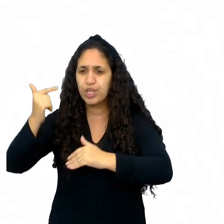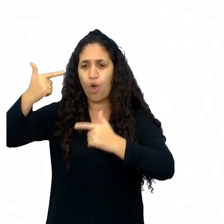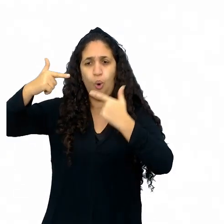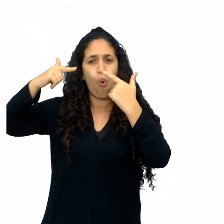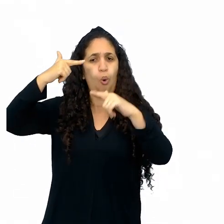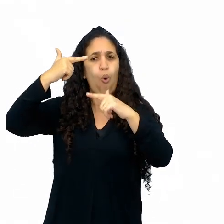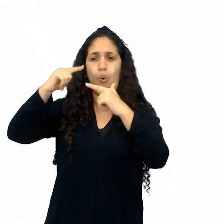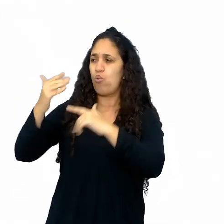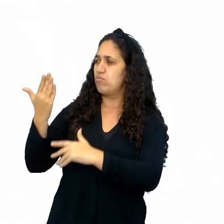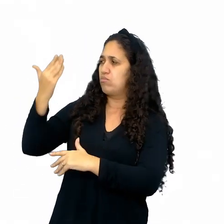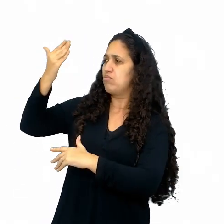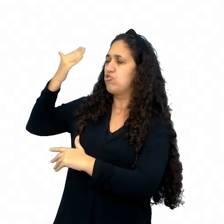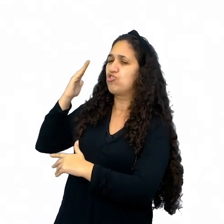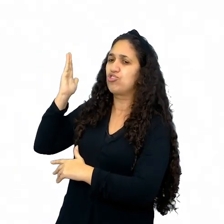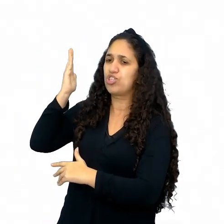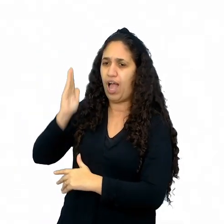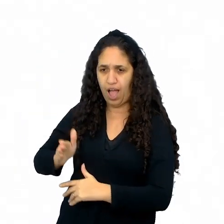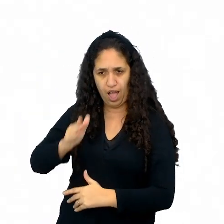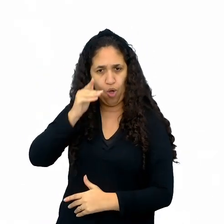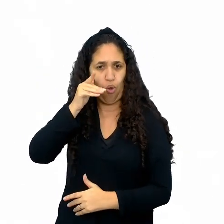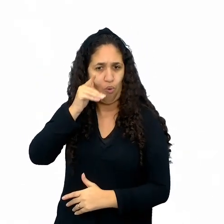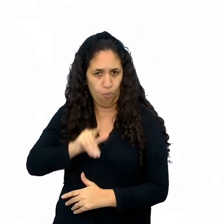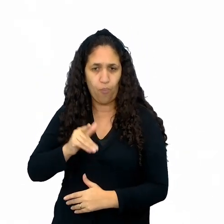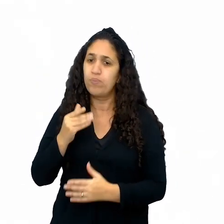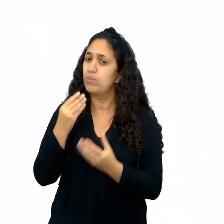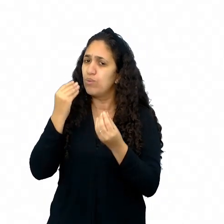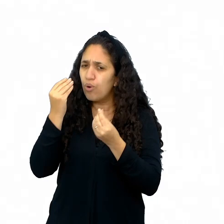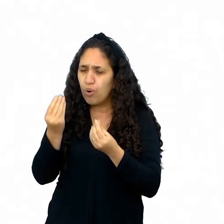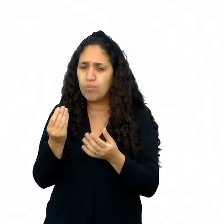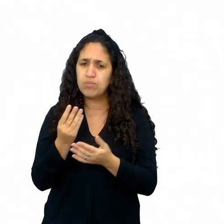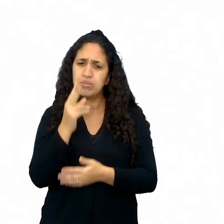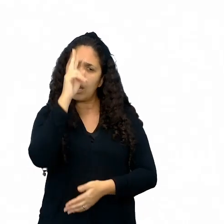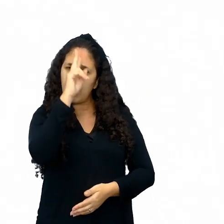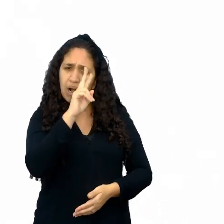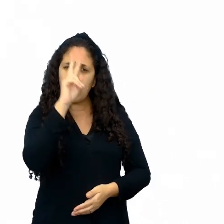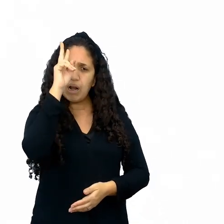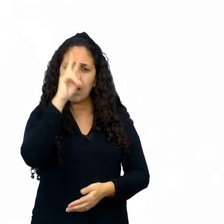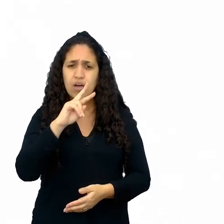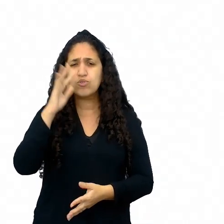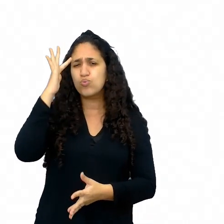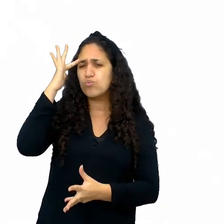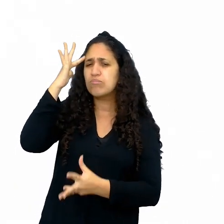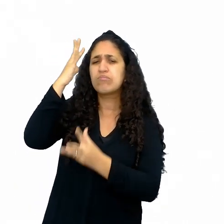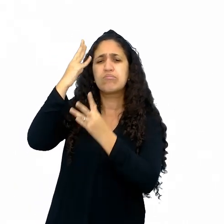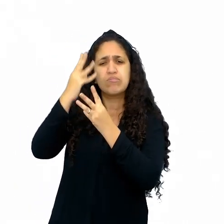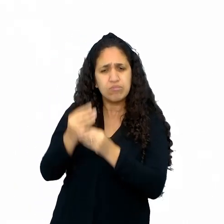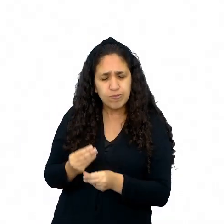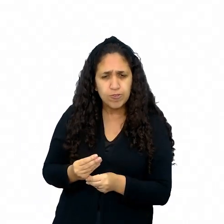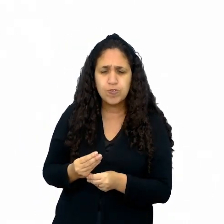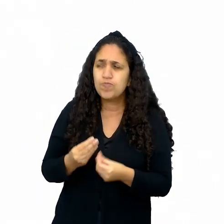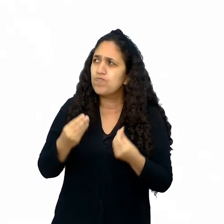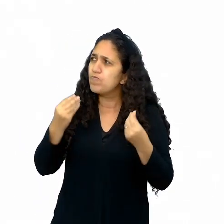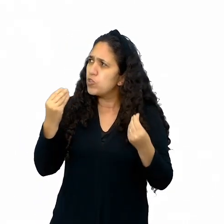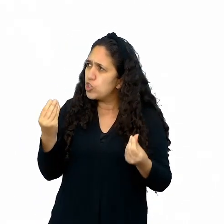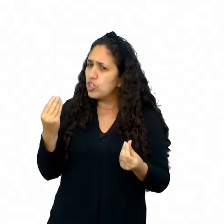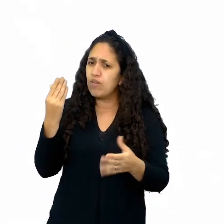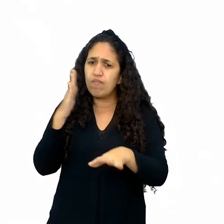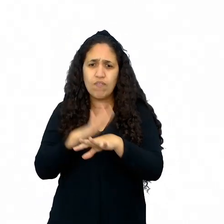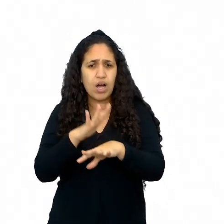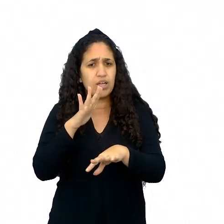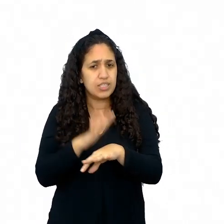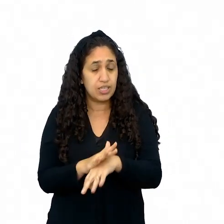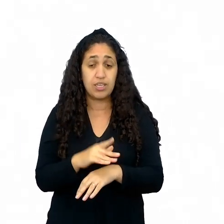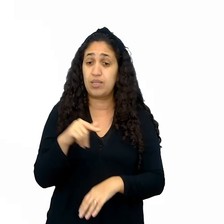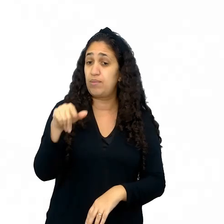processos anteriores, certo? Como, por exemplo, o de lembrar, o de compreender, né, o de aplicar, para que